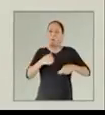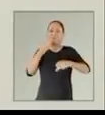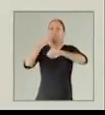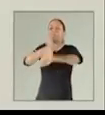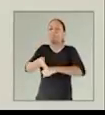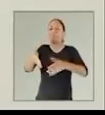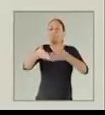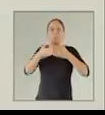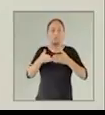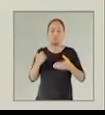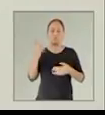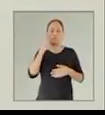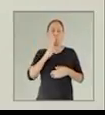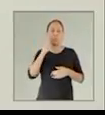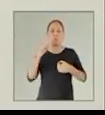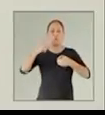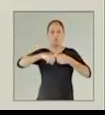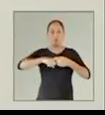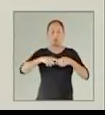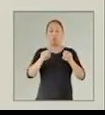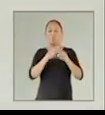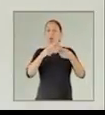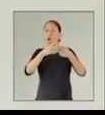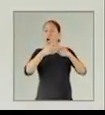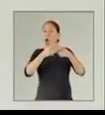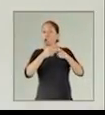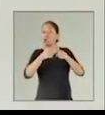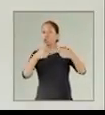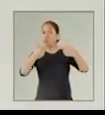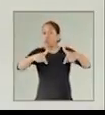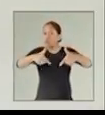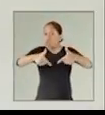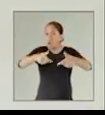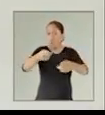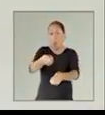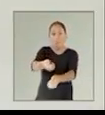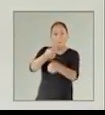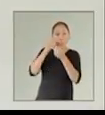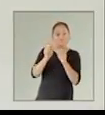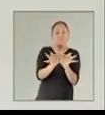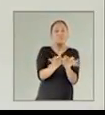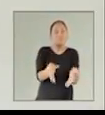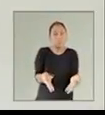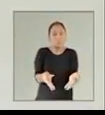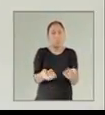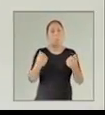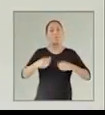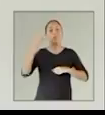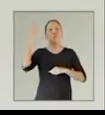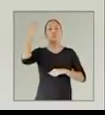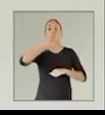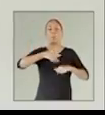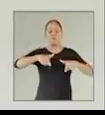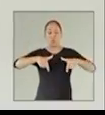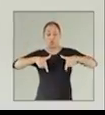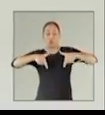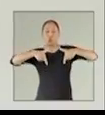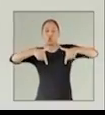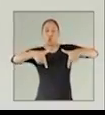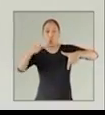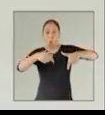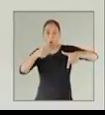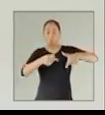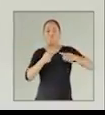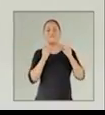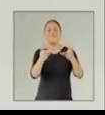ajuste na comprovação da atividade pesqueira. O pescador artesanal comprova sua atividade por meio de nota fiscal da venda do